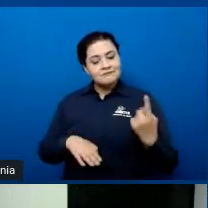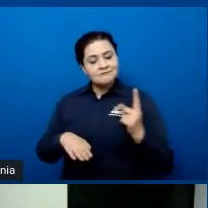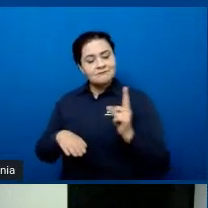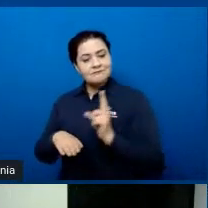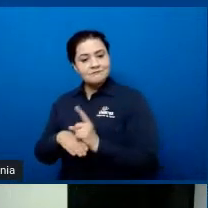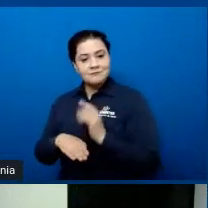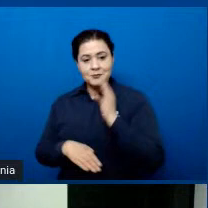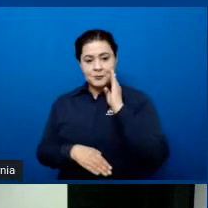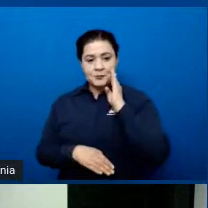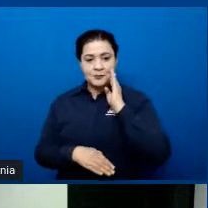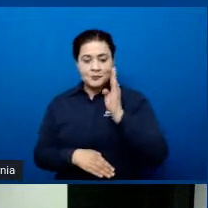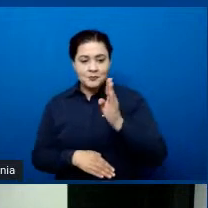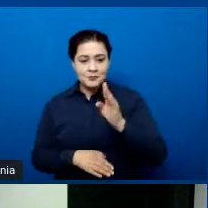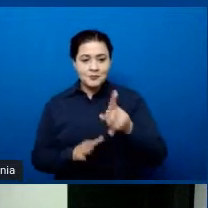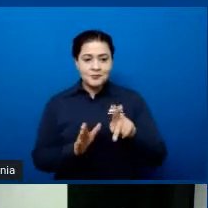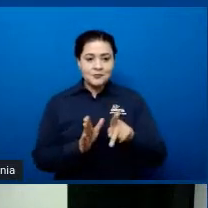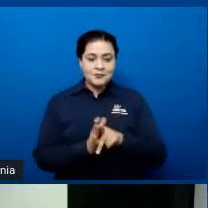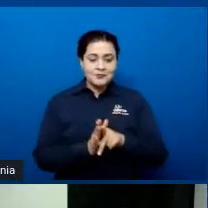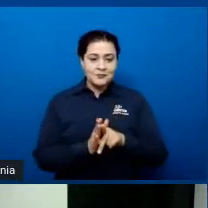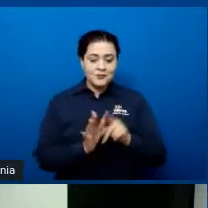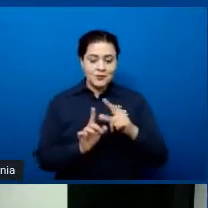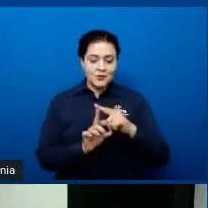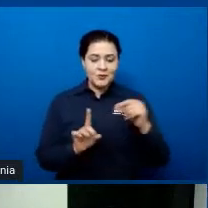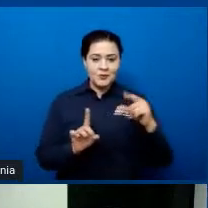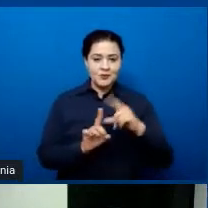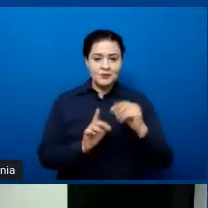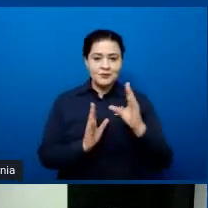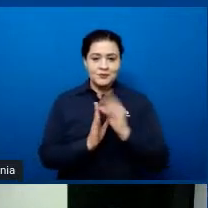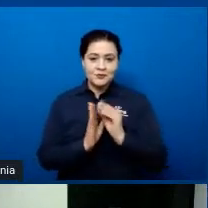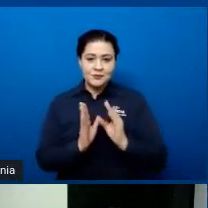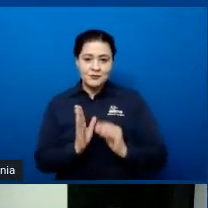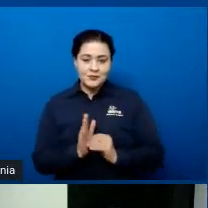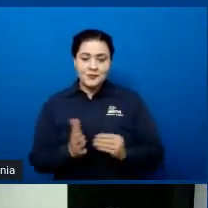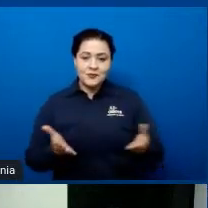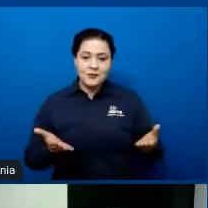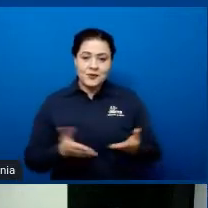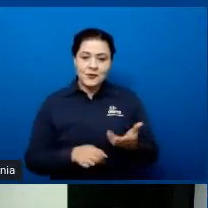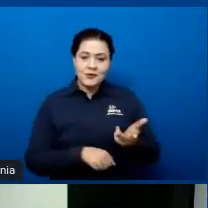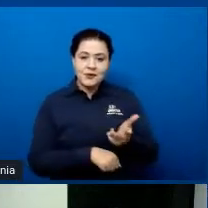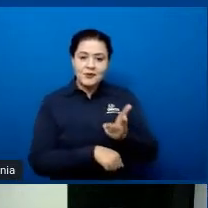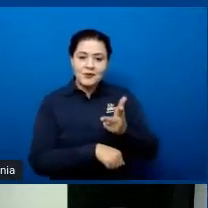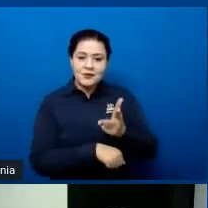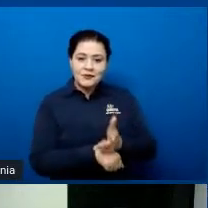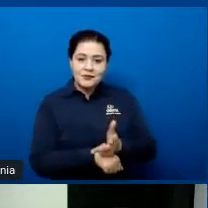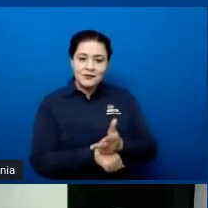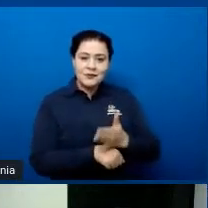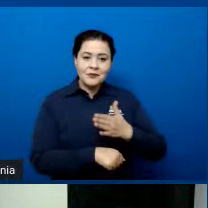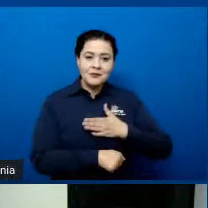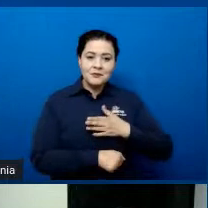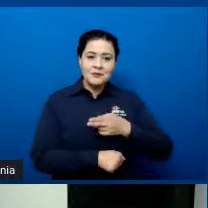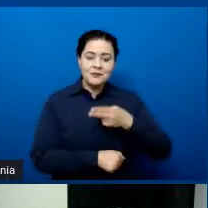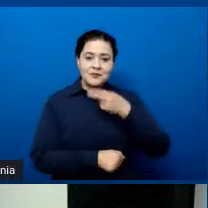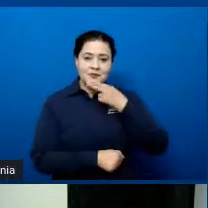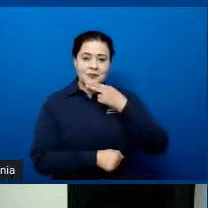principalmente a essa questão de cultura digital. Aqui é um videozinho que eu vou mostrar aqui, que é da minha neta.